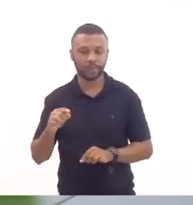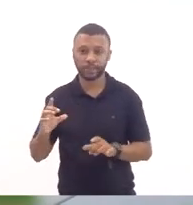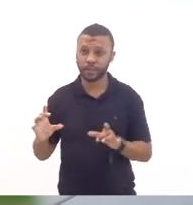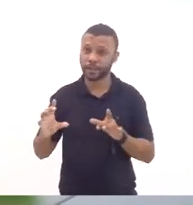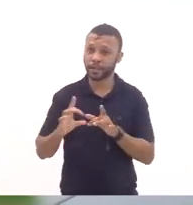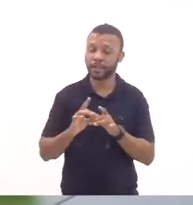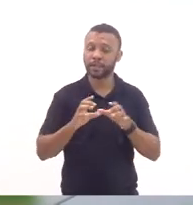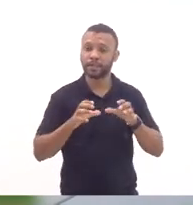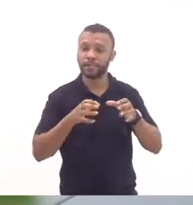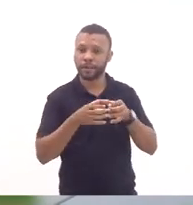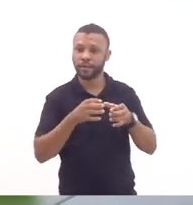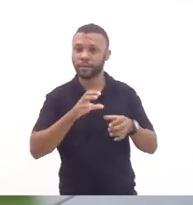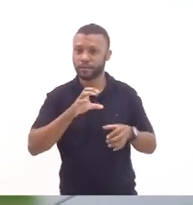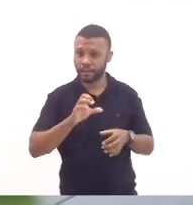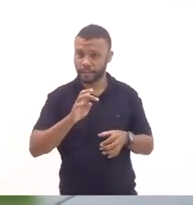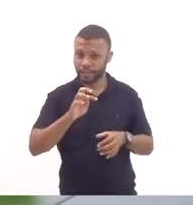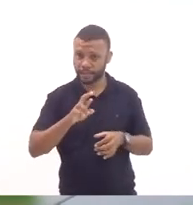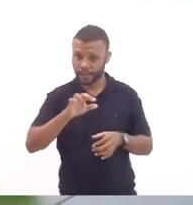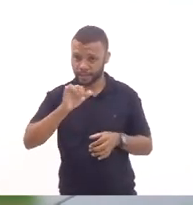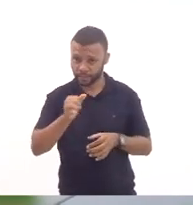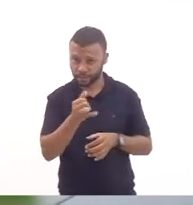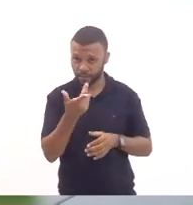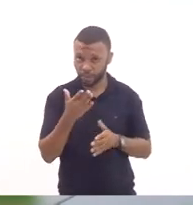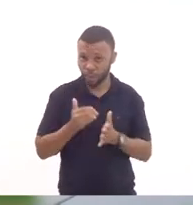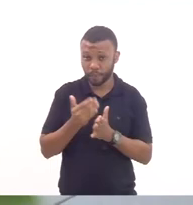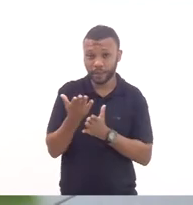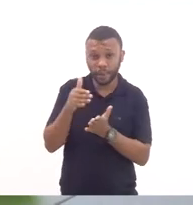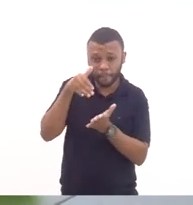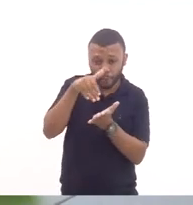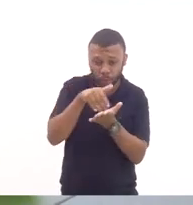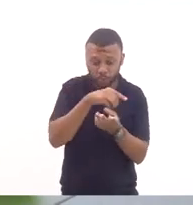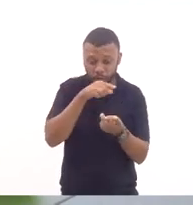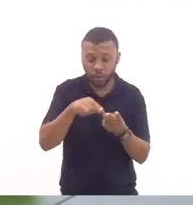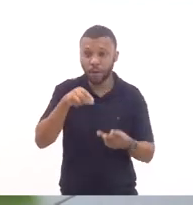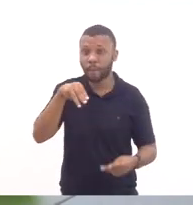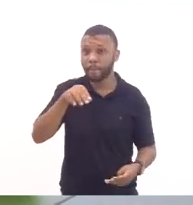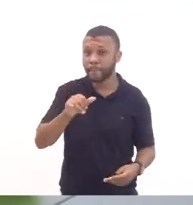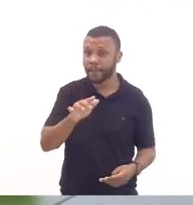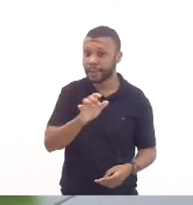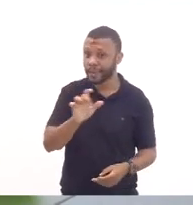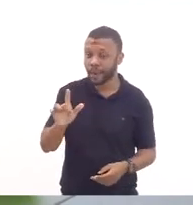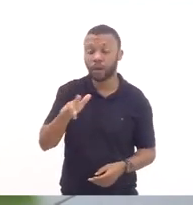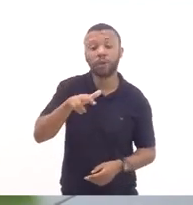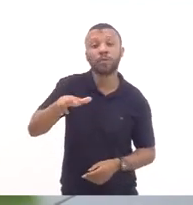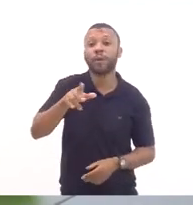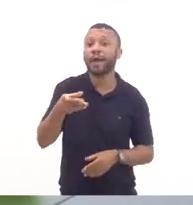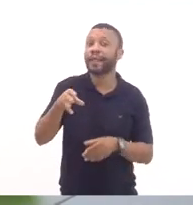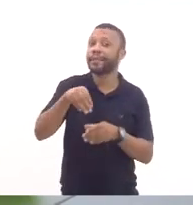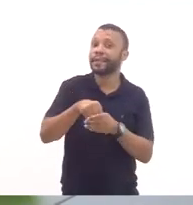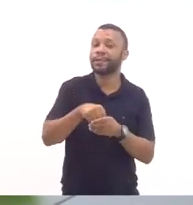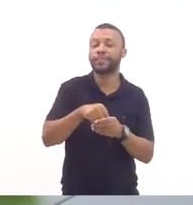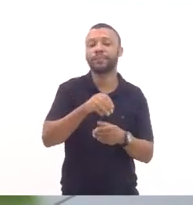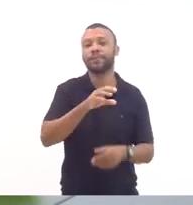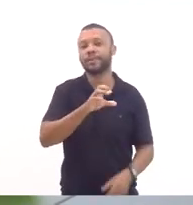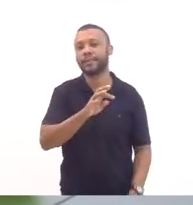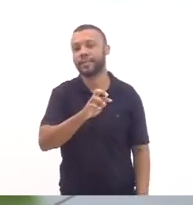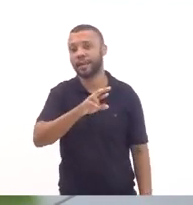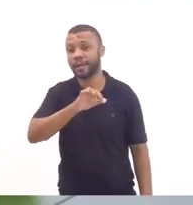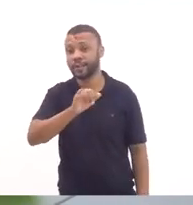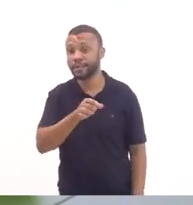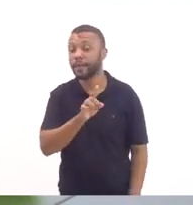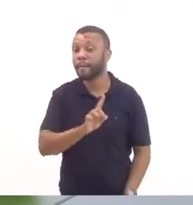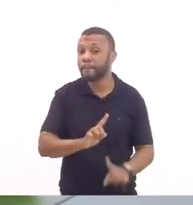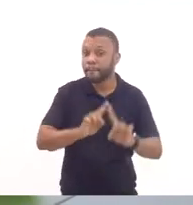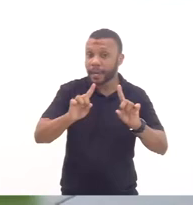CETERJ. Eu vou começar por último. Bom, o Miguel não é do CETERJ, mas a secretaria dele faz parte do